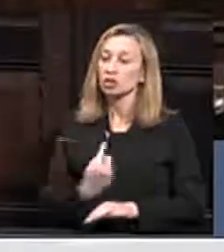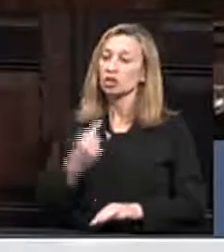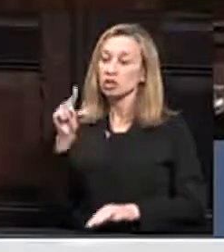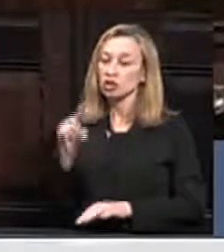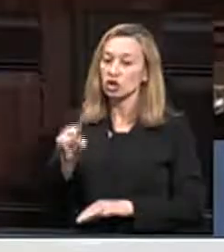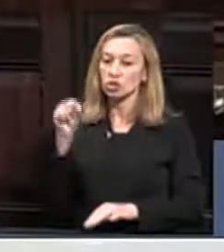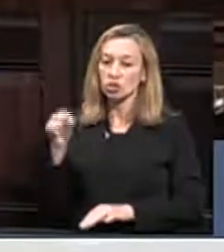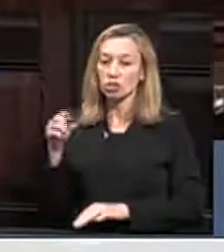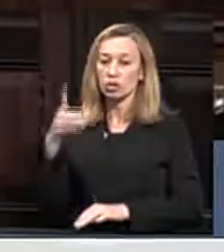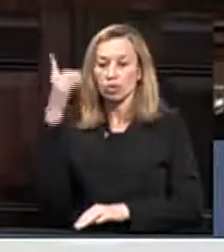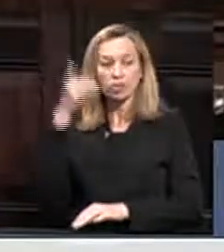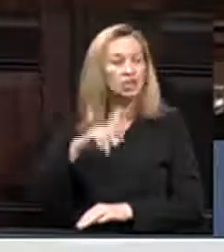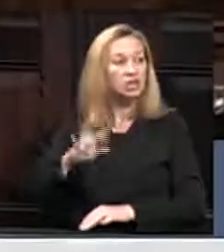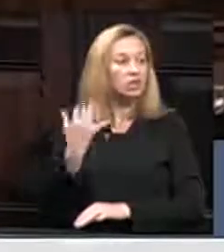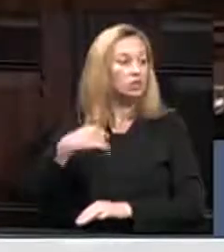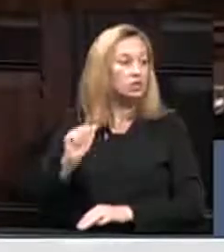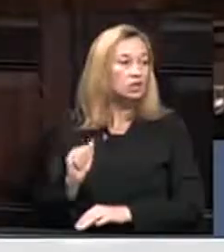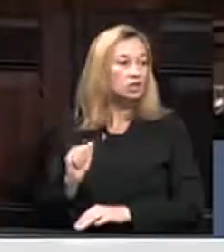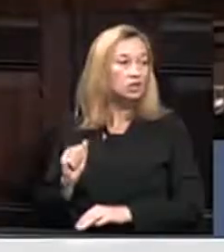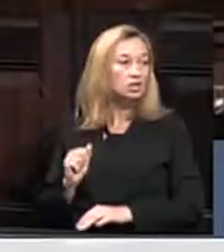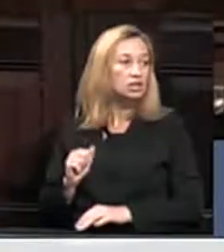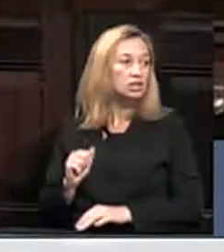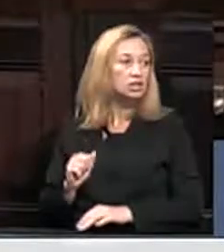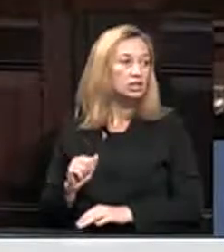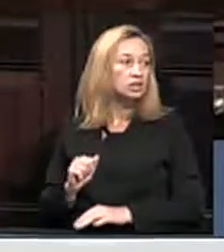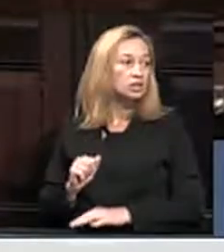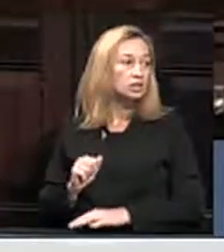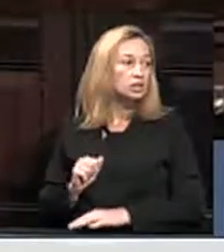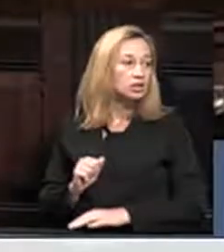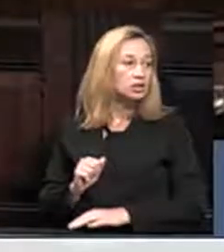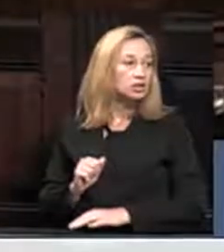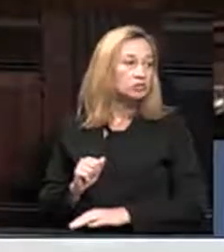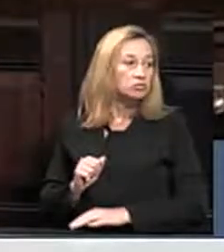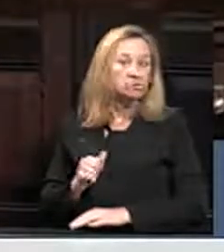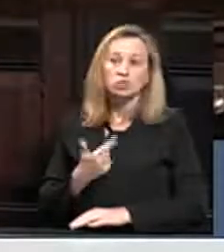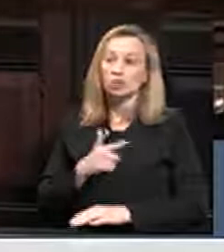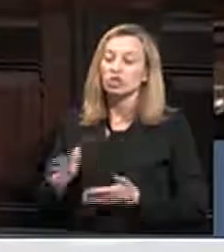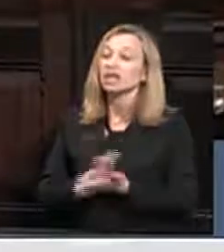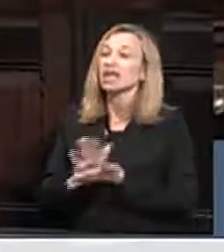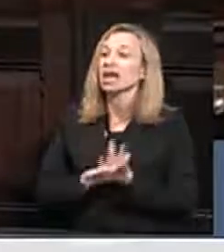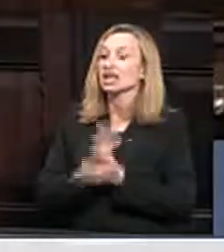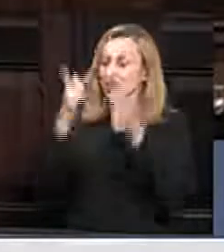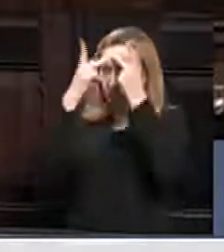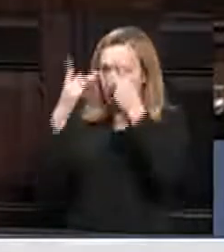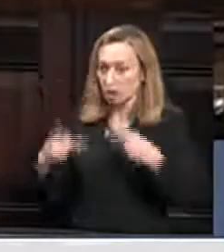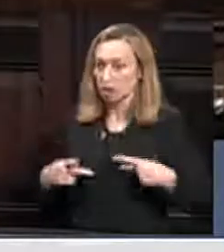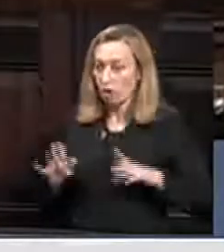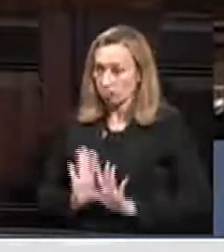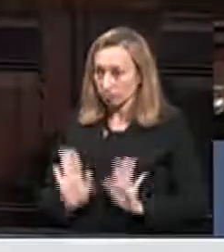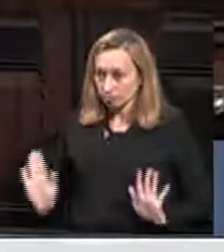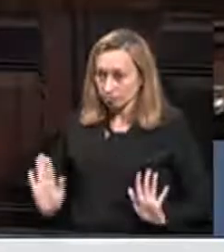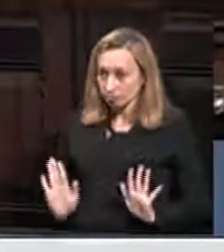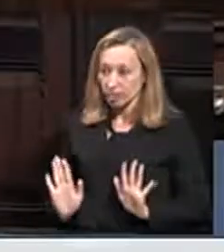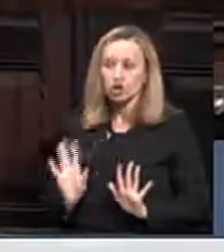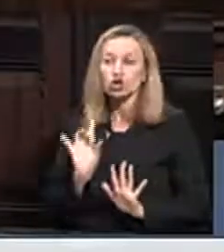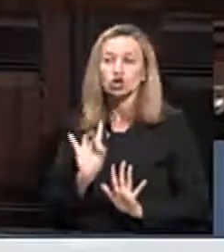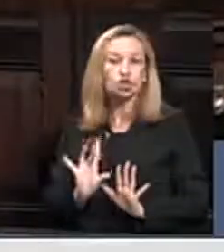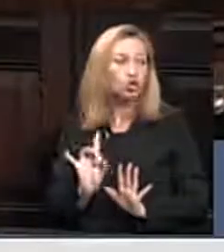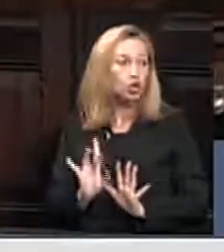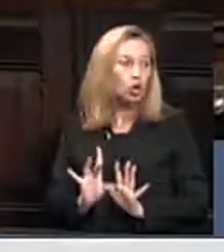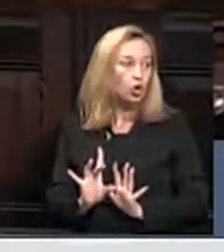Lucinha, não tinha o caráter pessoal, tinha o caráter